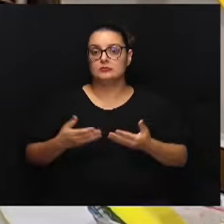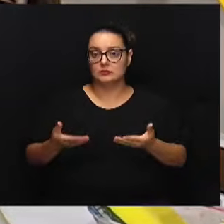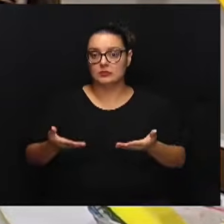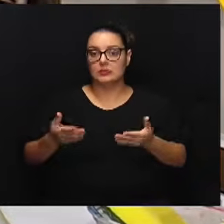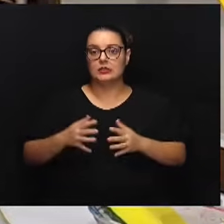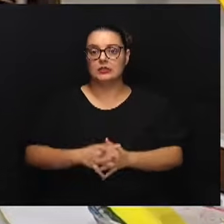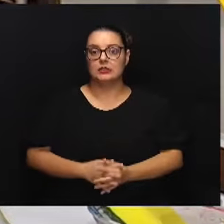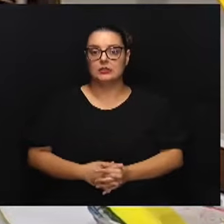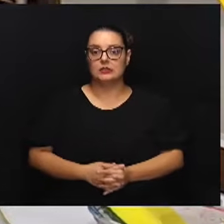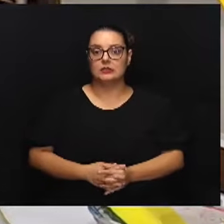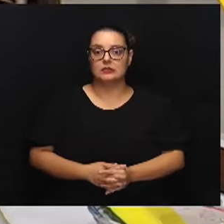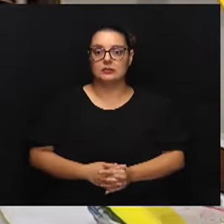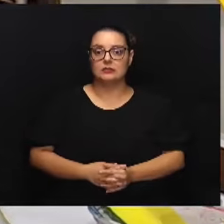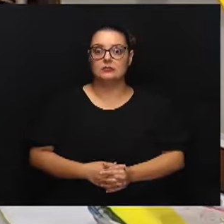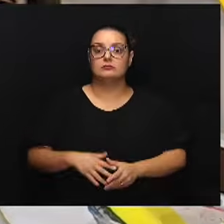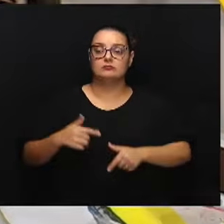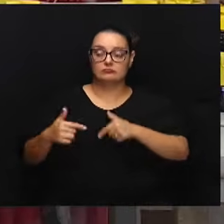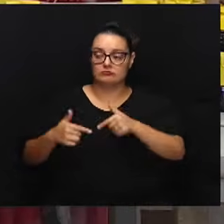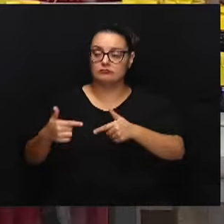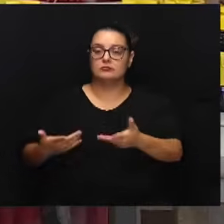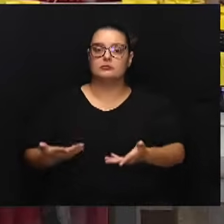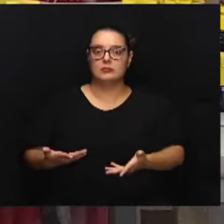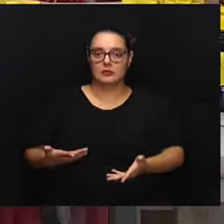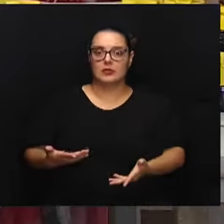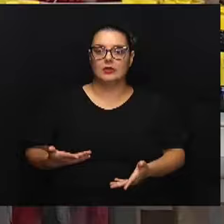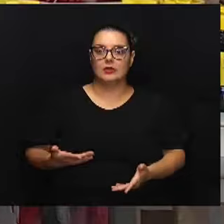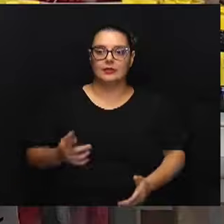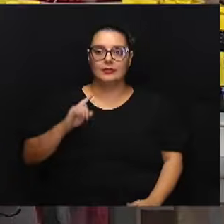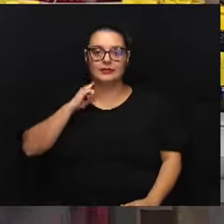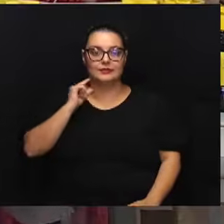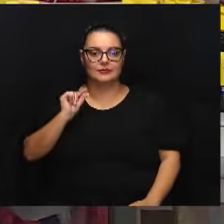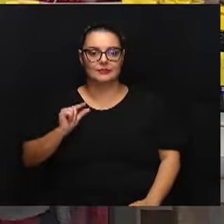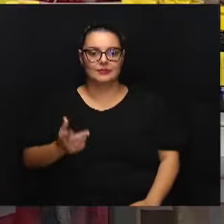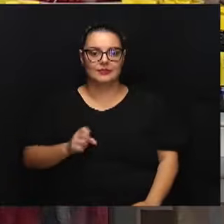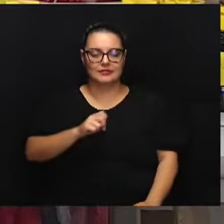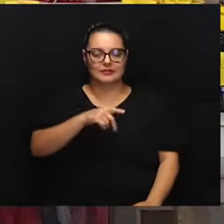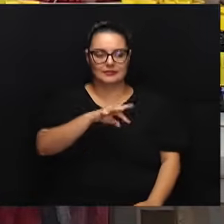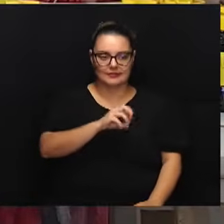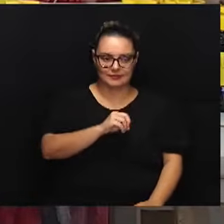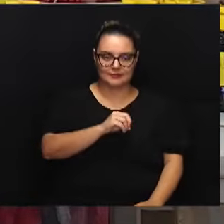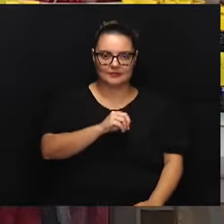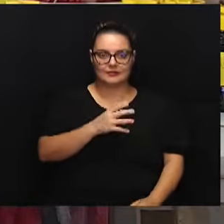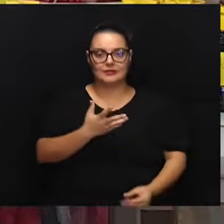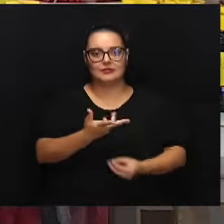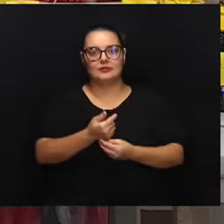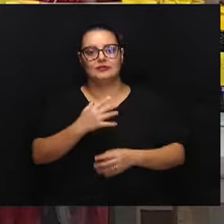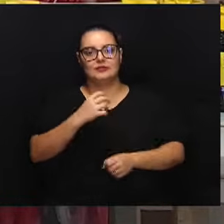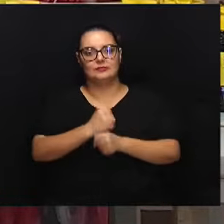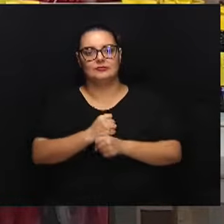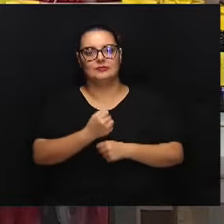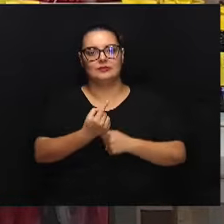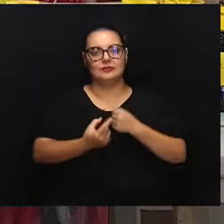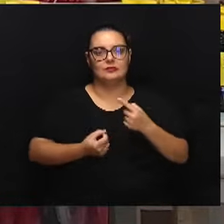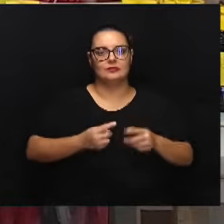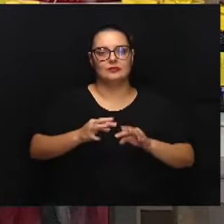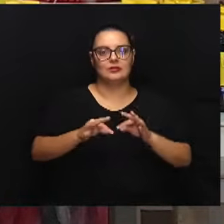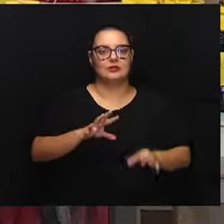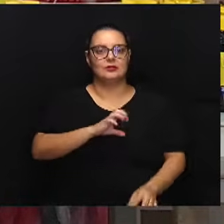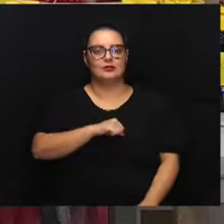vai colocar a mão na massa e sujar um pouquinho. Sandro, você é um artista completo. Tem alguma técnica que você mais